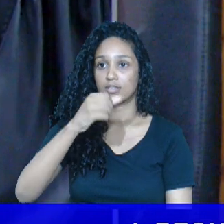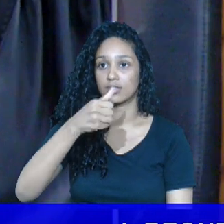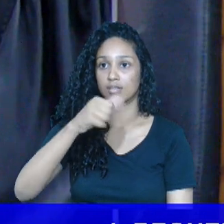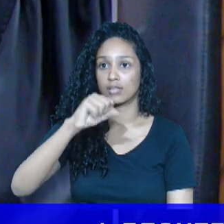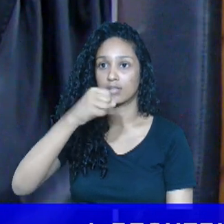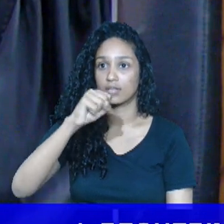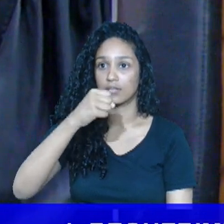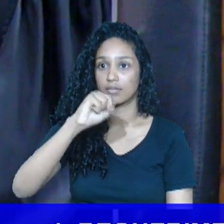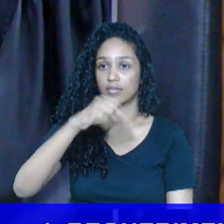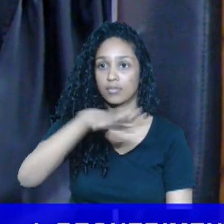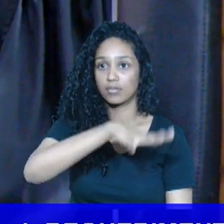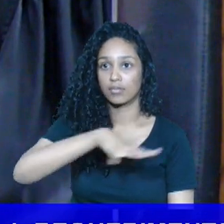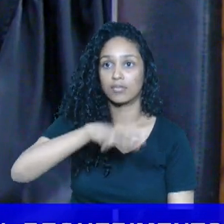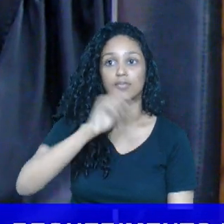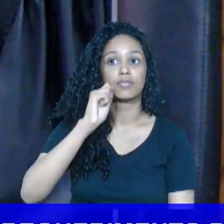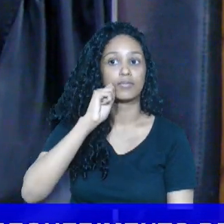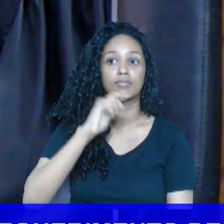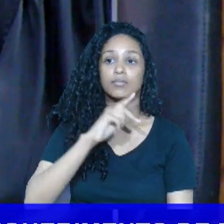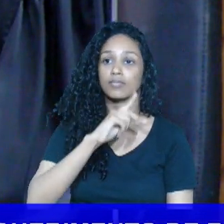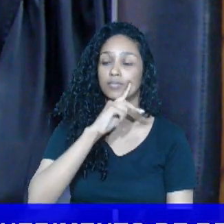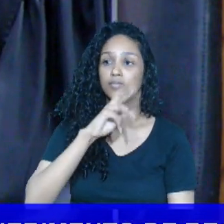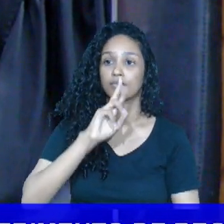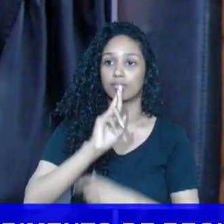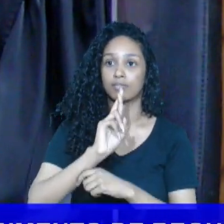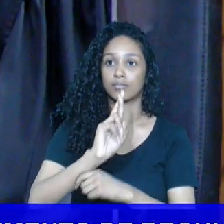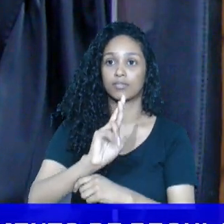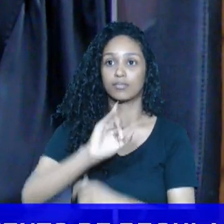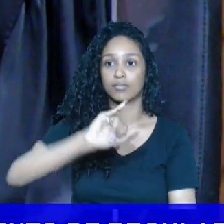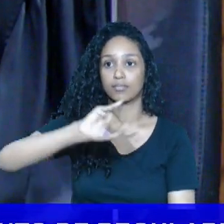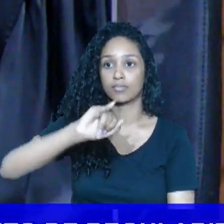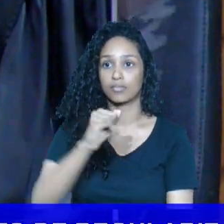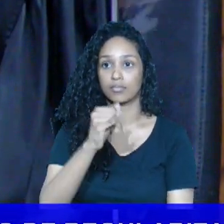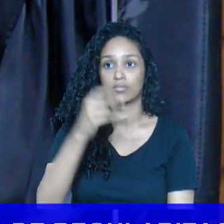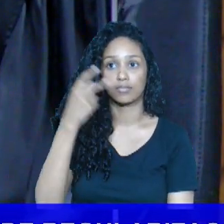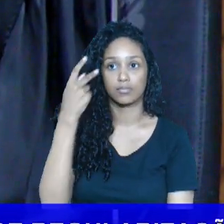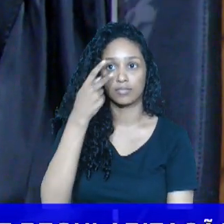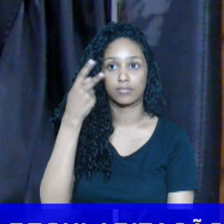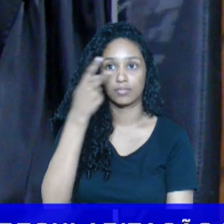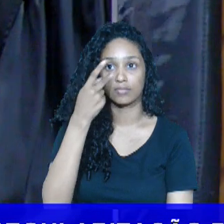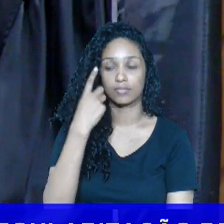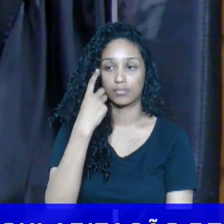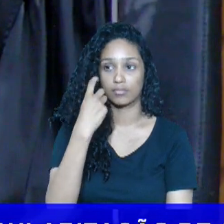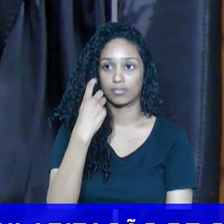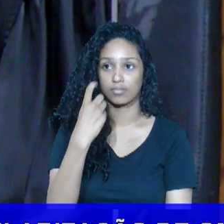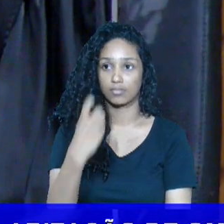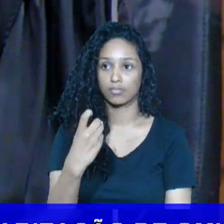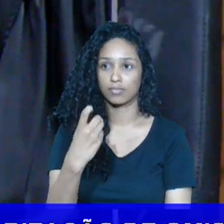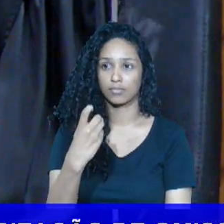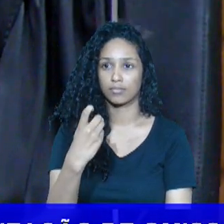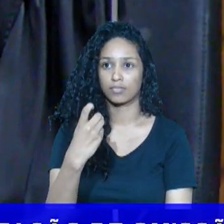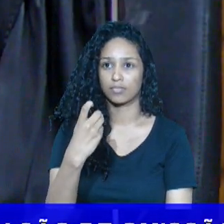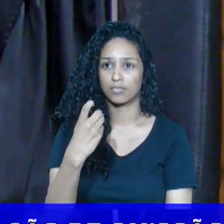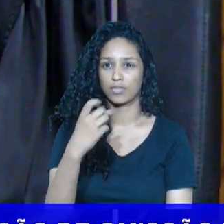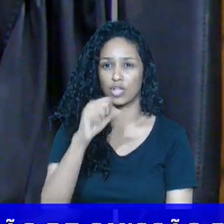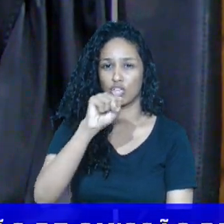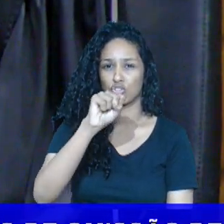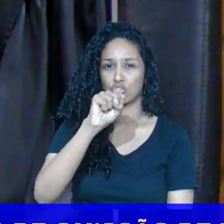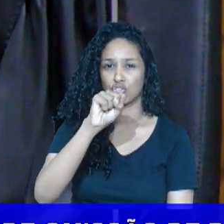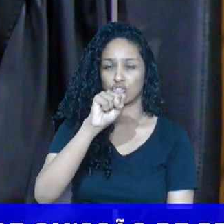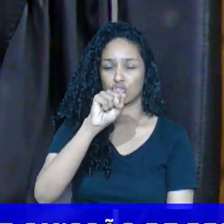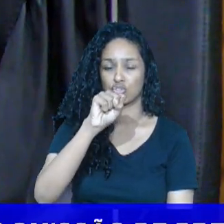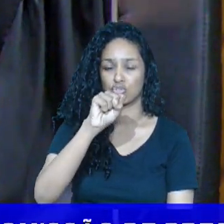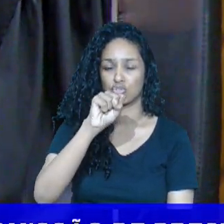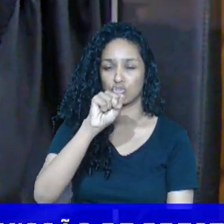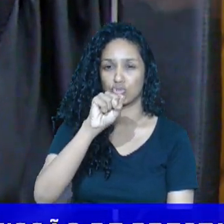0600-818-41-2022, origem Macapá, relator João Lage, interessado Lindenberg de Souza Silva, da